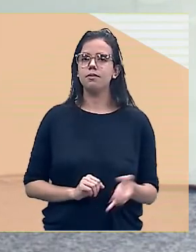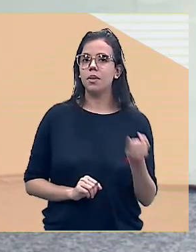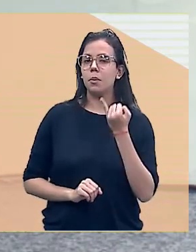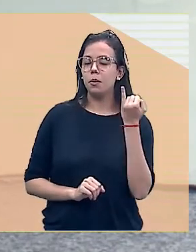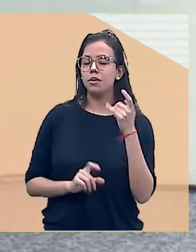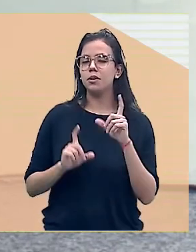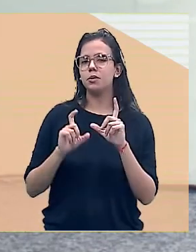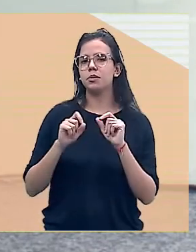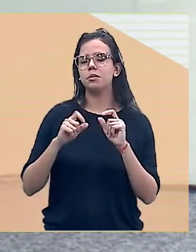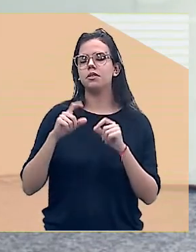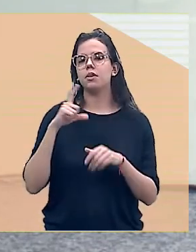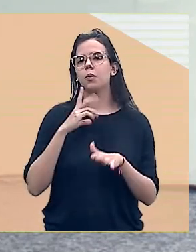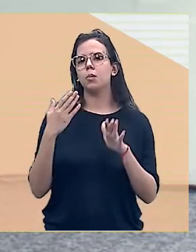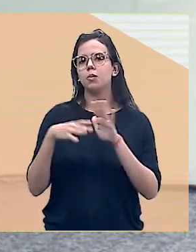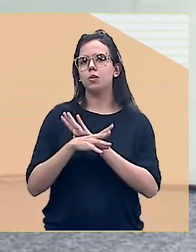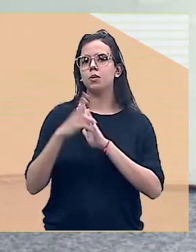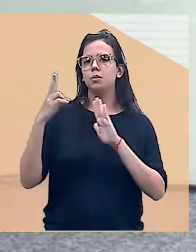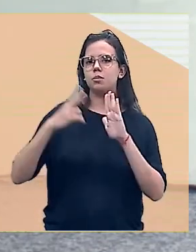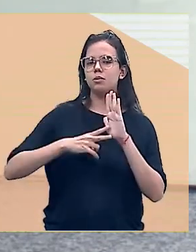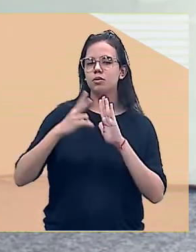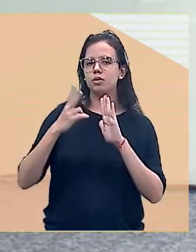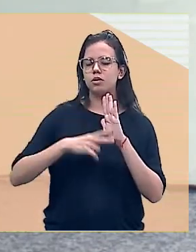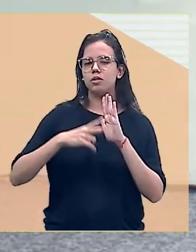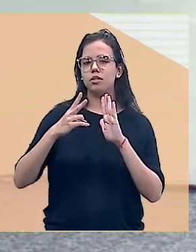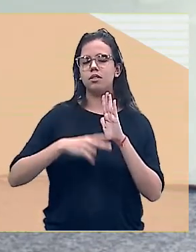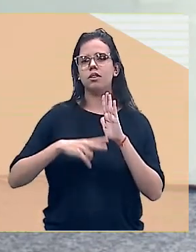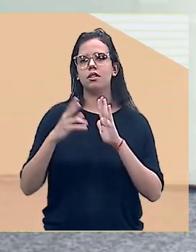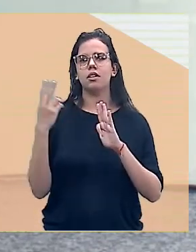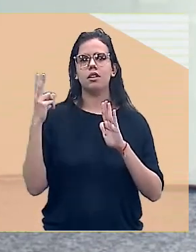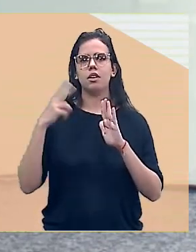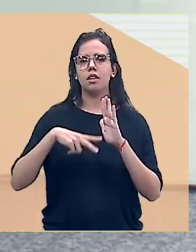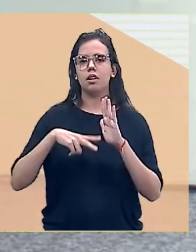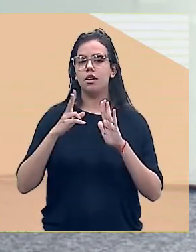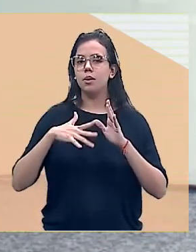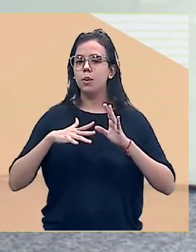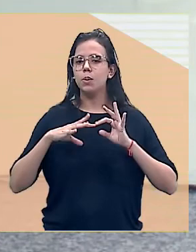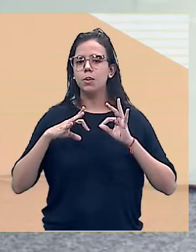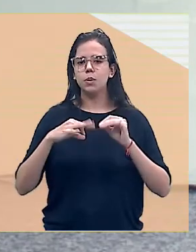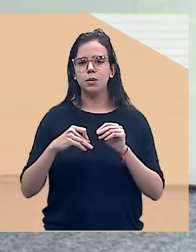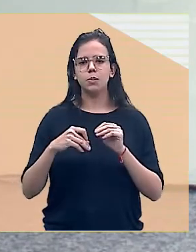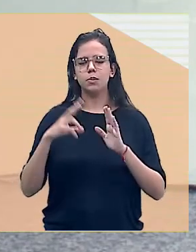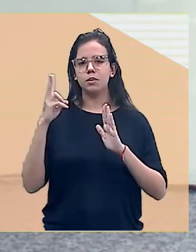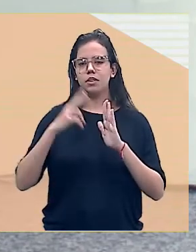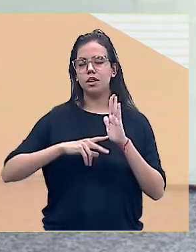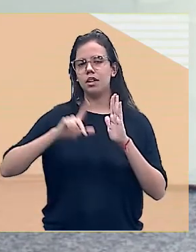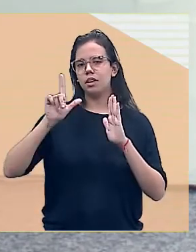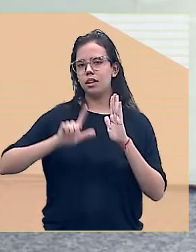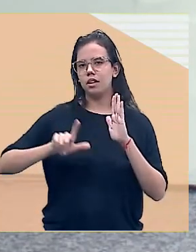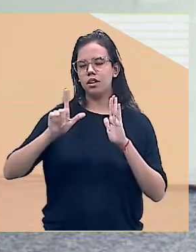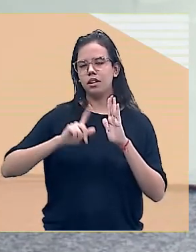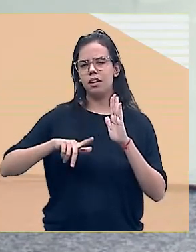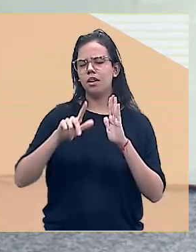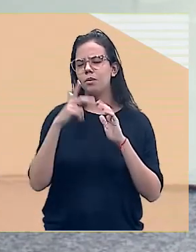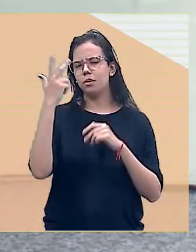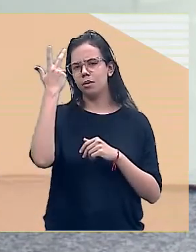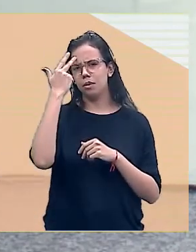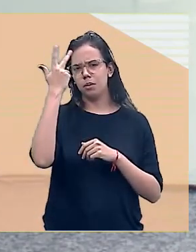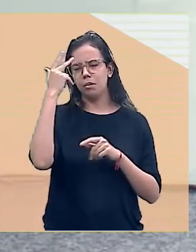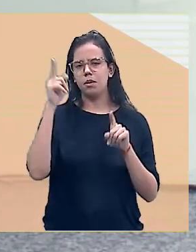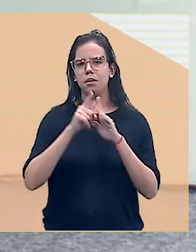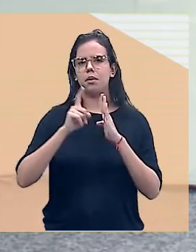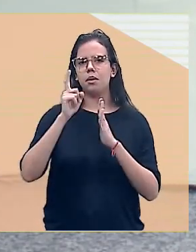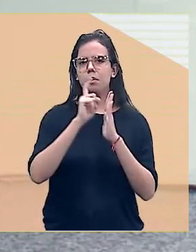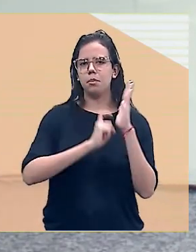você seja um leitor o leitor quanto mais lei de tudo lê desde a literatura de banheiro